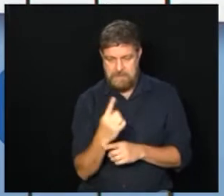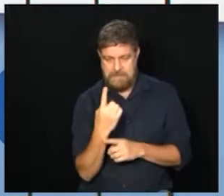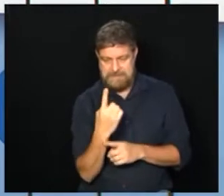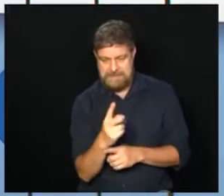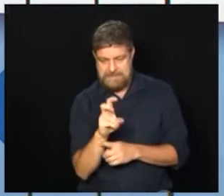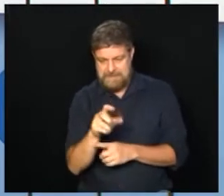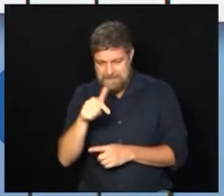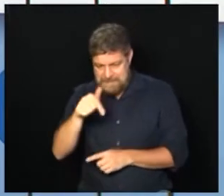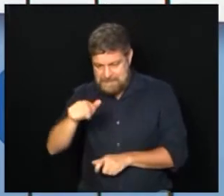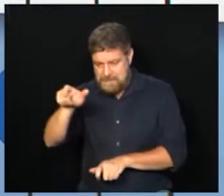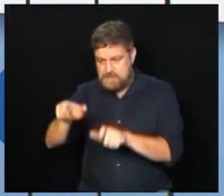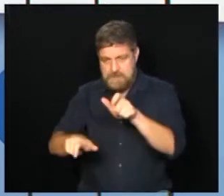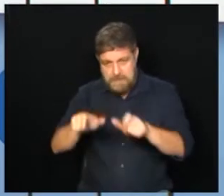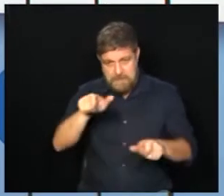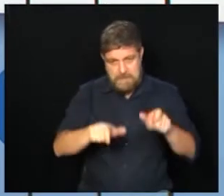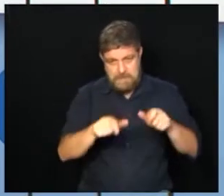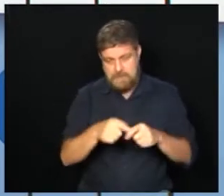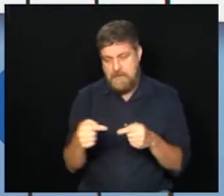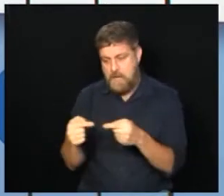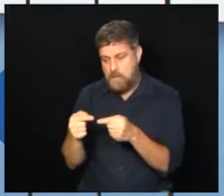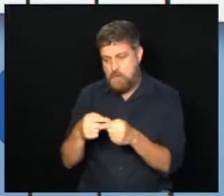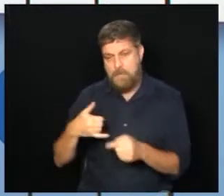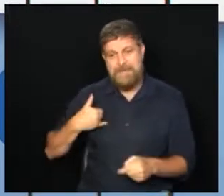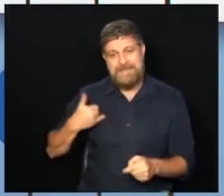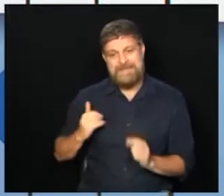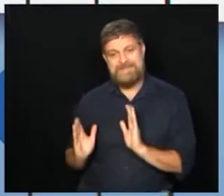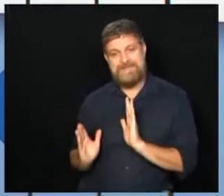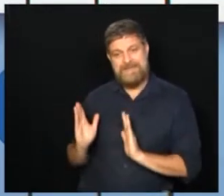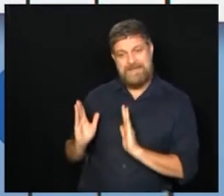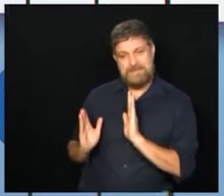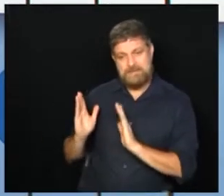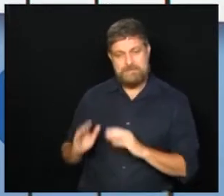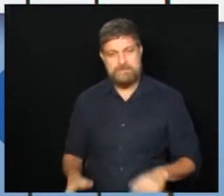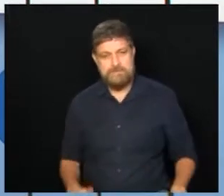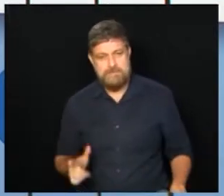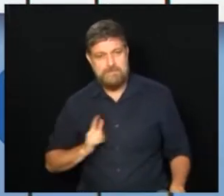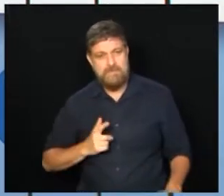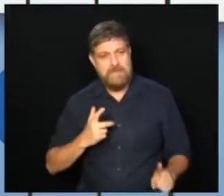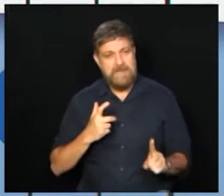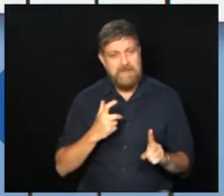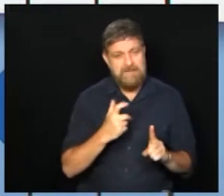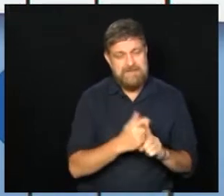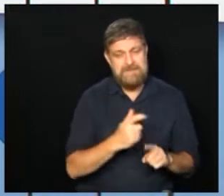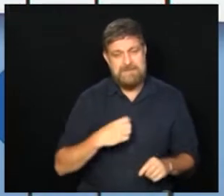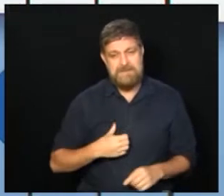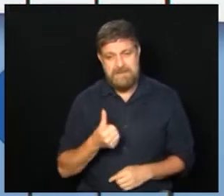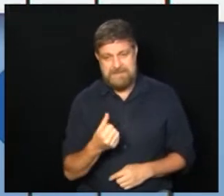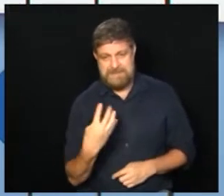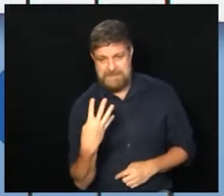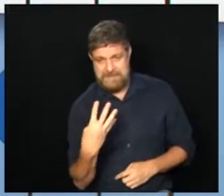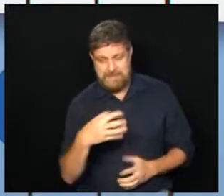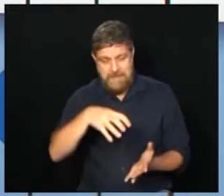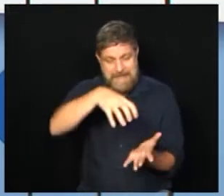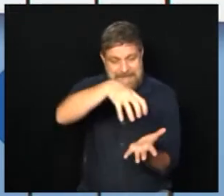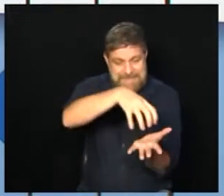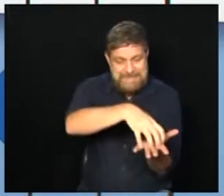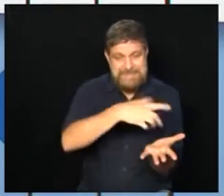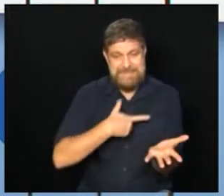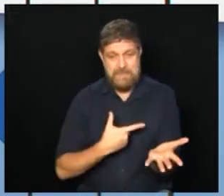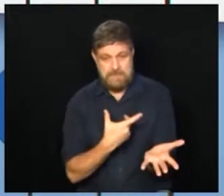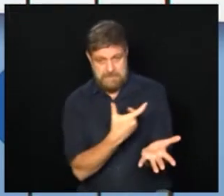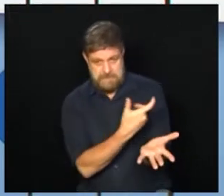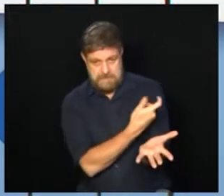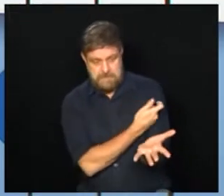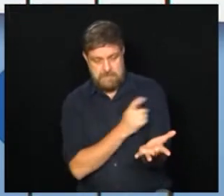4.157 pessoas nesta faixa etária. A vacinação será nos 64 centros de saúde da